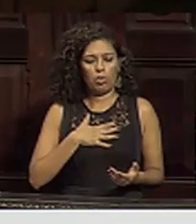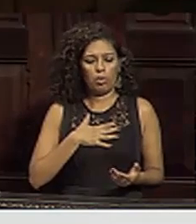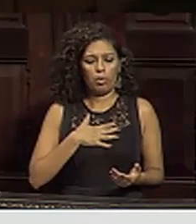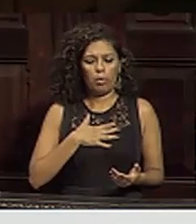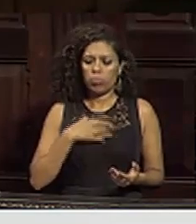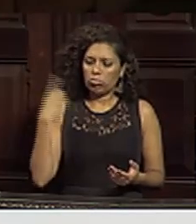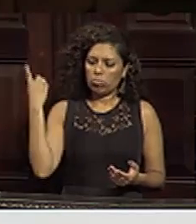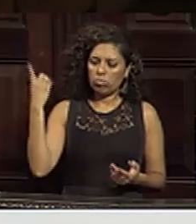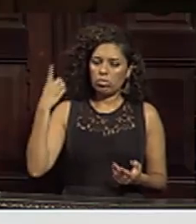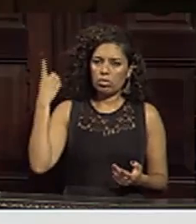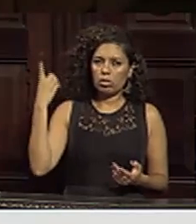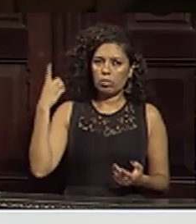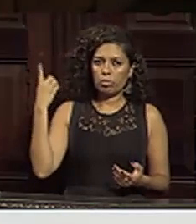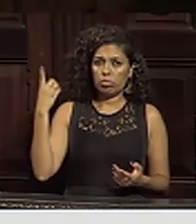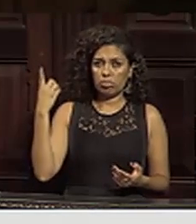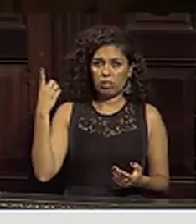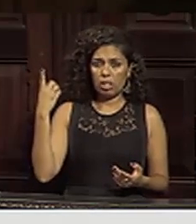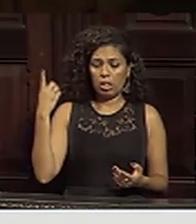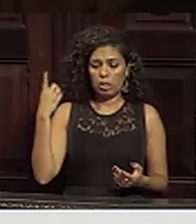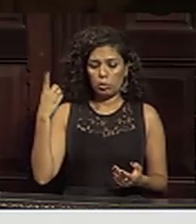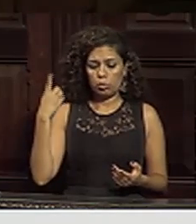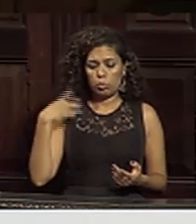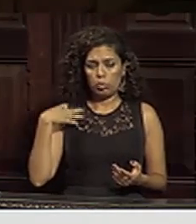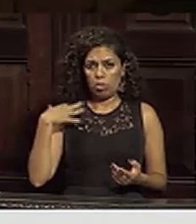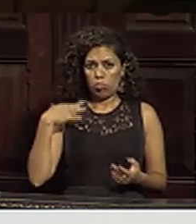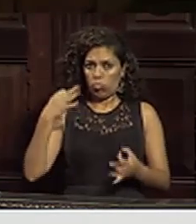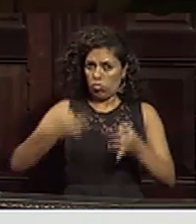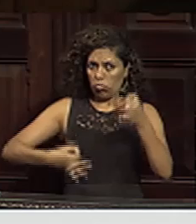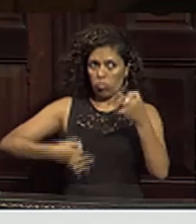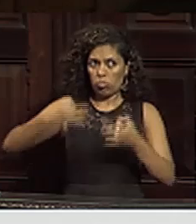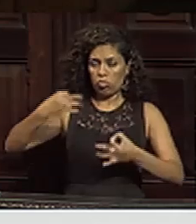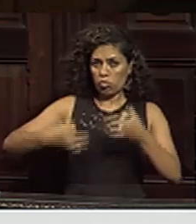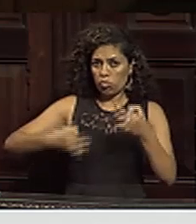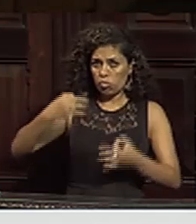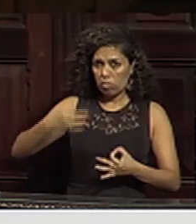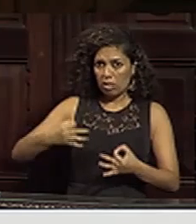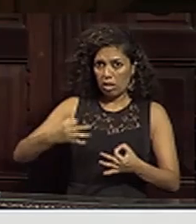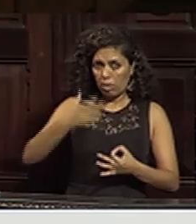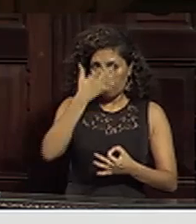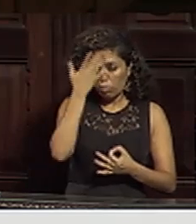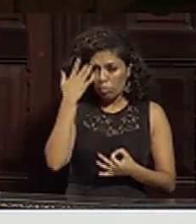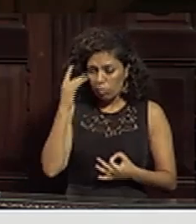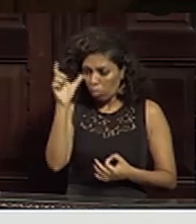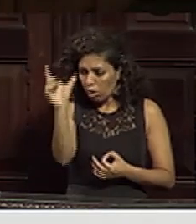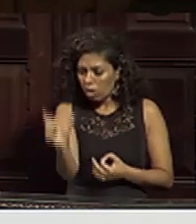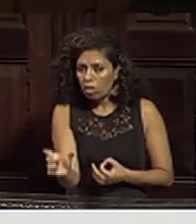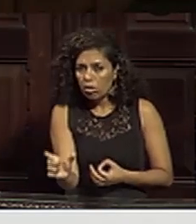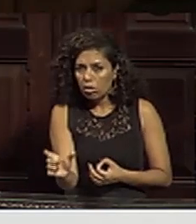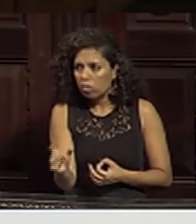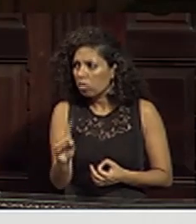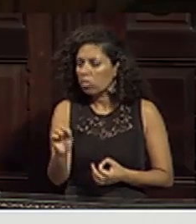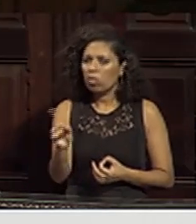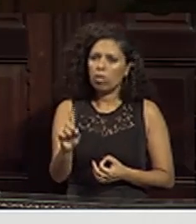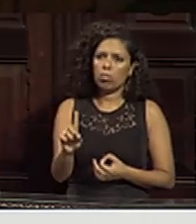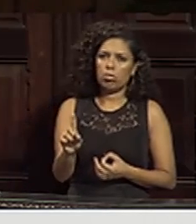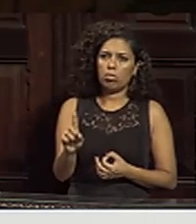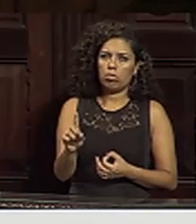parlamentar, que vou julgar ninguém, nem